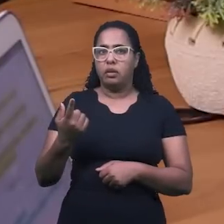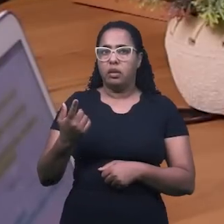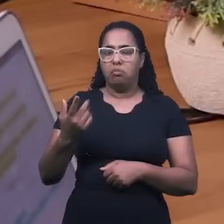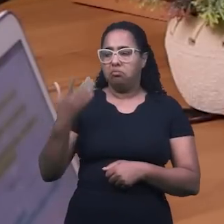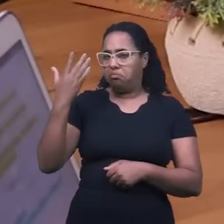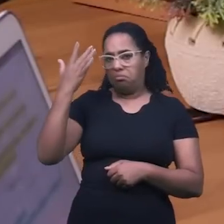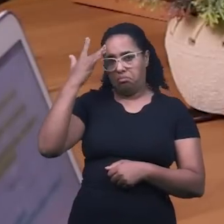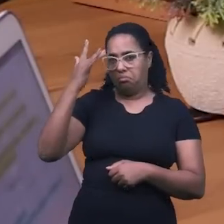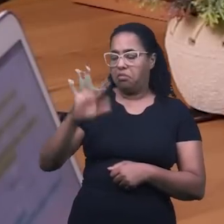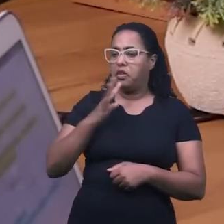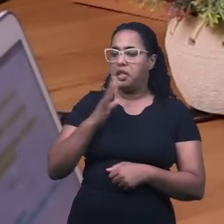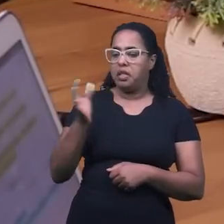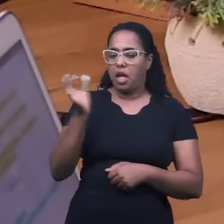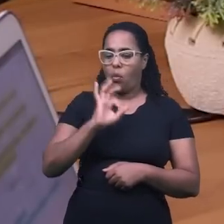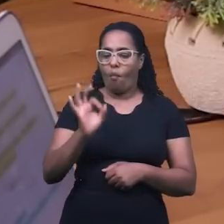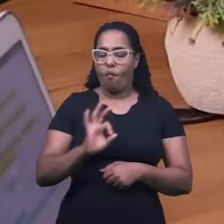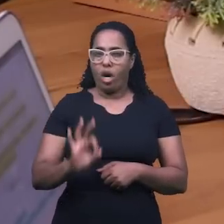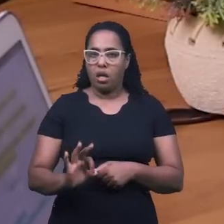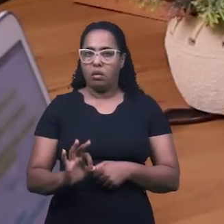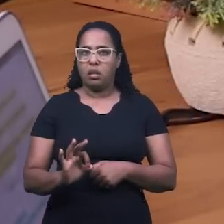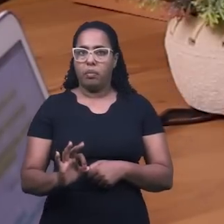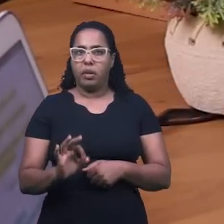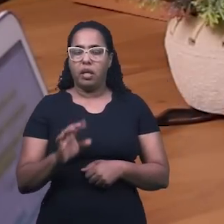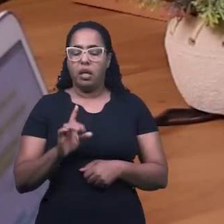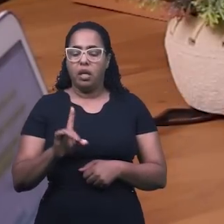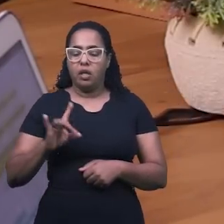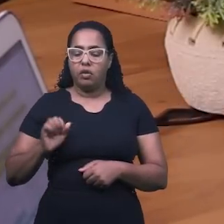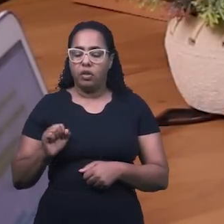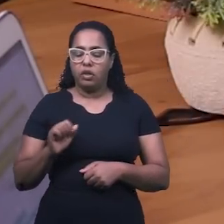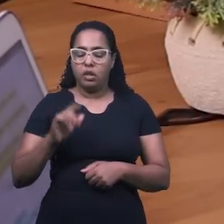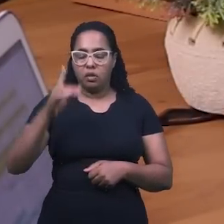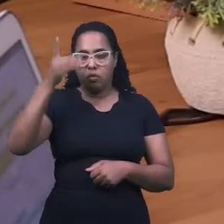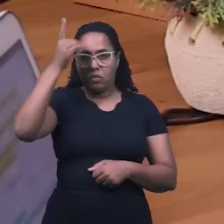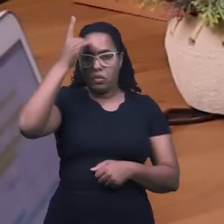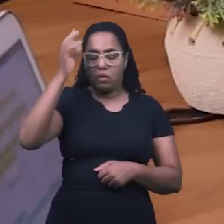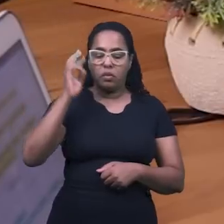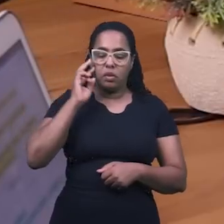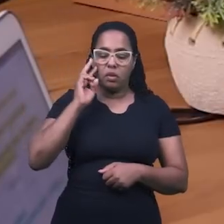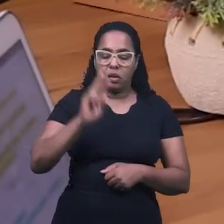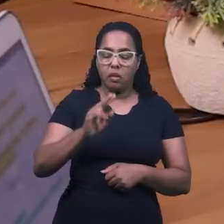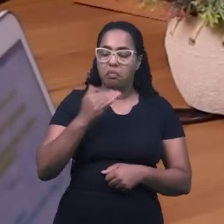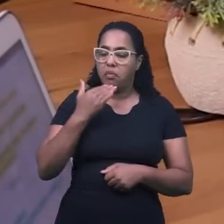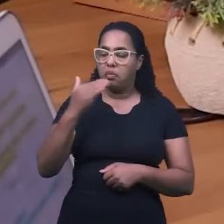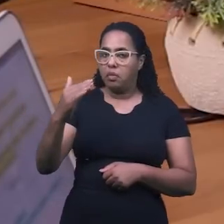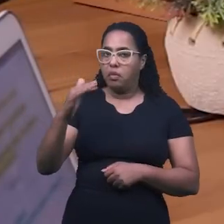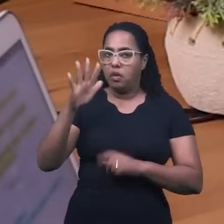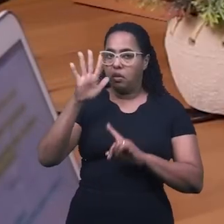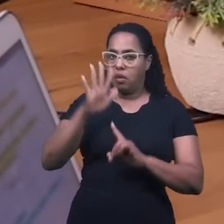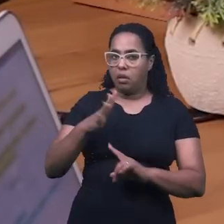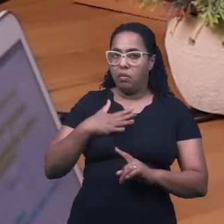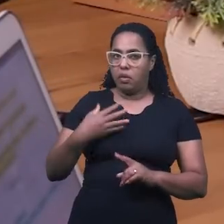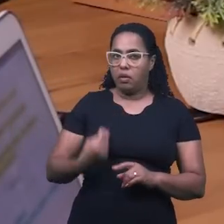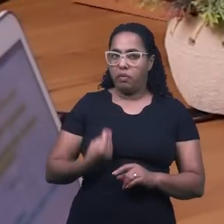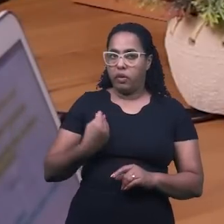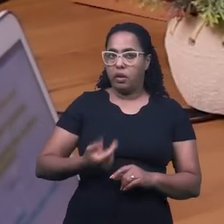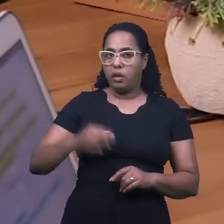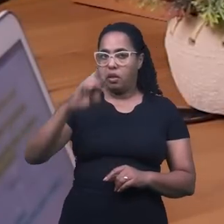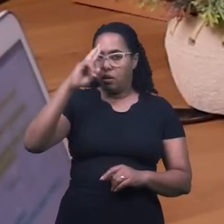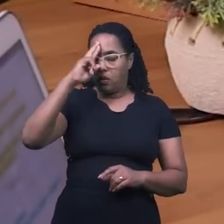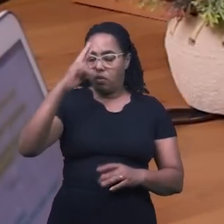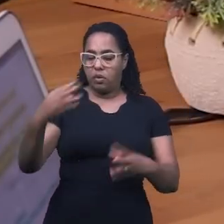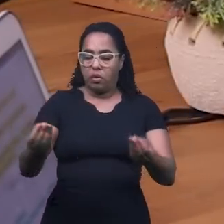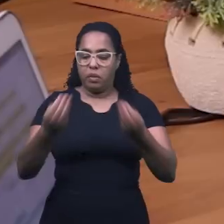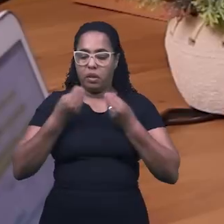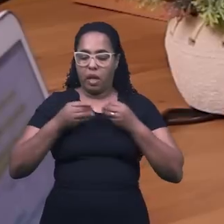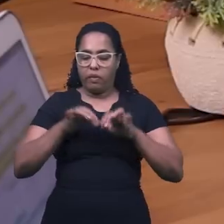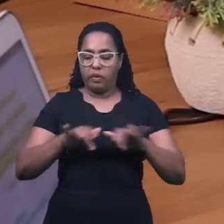que eu não conhecia, ele nem sabia de mim, e ele, naquele dia, ele teve uma visão, quando eu pedi para orar por mim, que